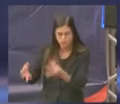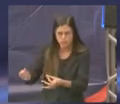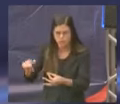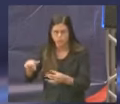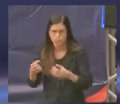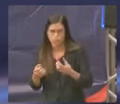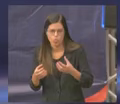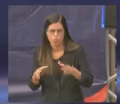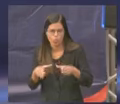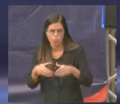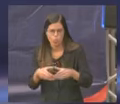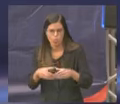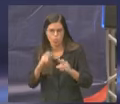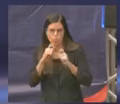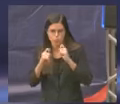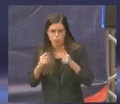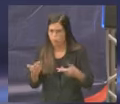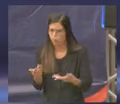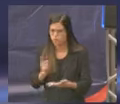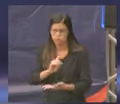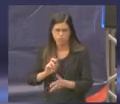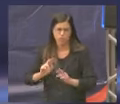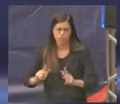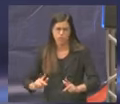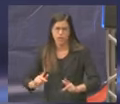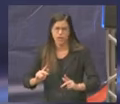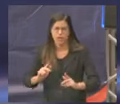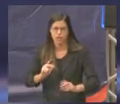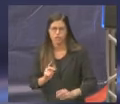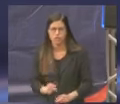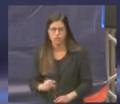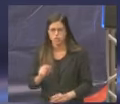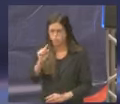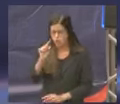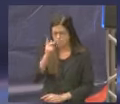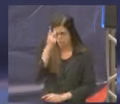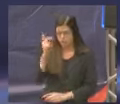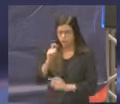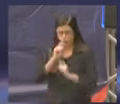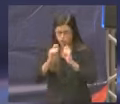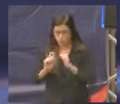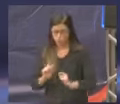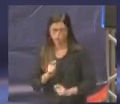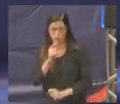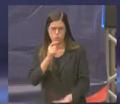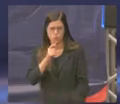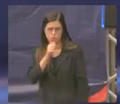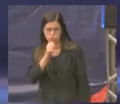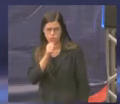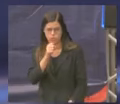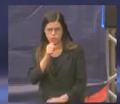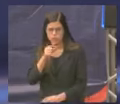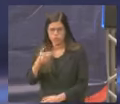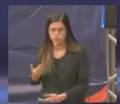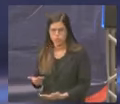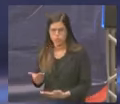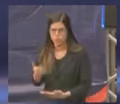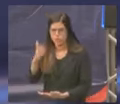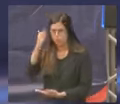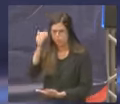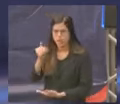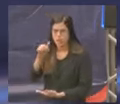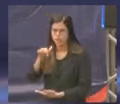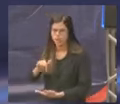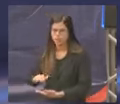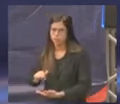dia, o cinegrafista, com o microfone da Globo News, o repórter vai embora, ele meio que sabe do que se